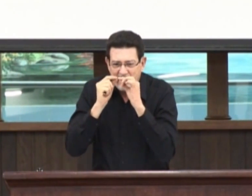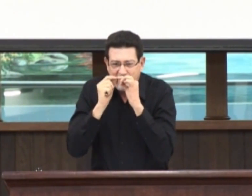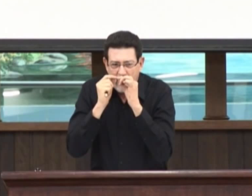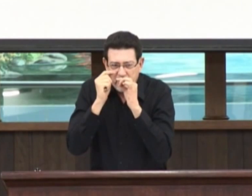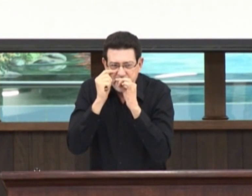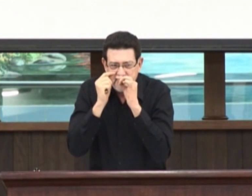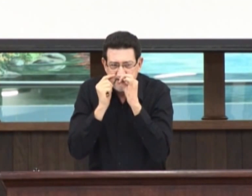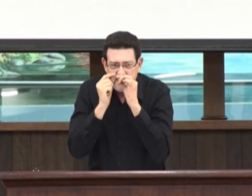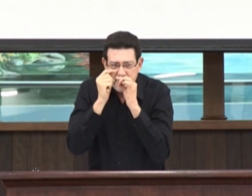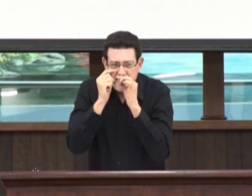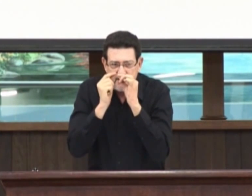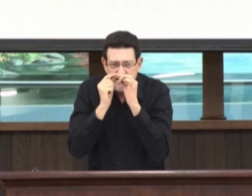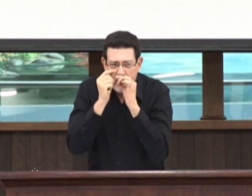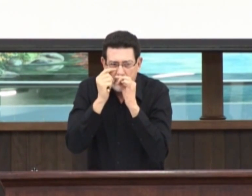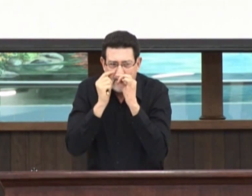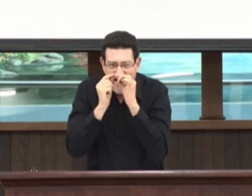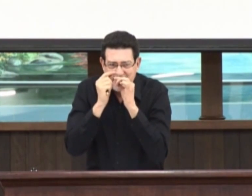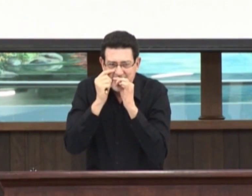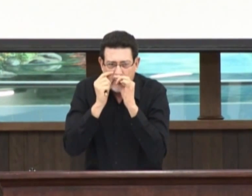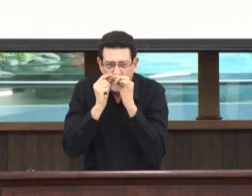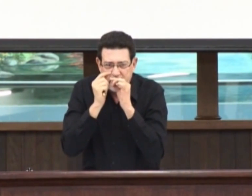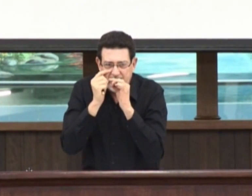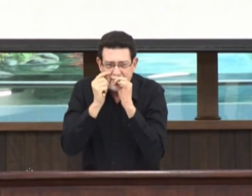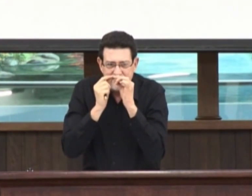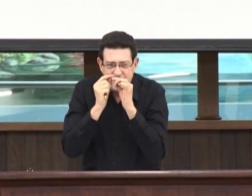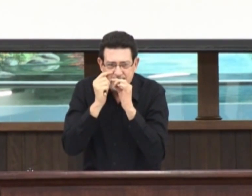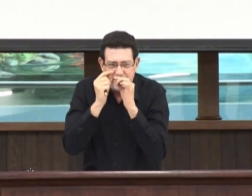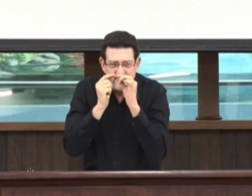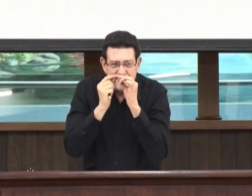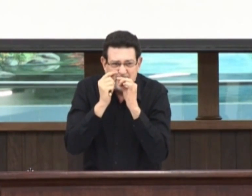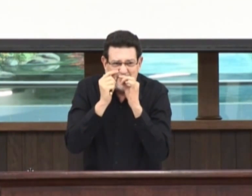Onde uma voz não passa da outra.